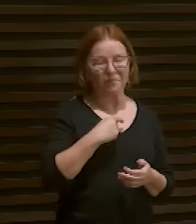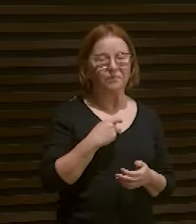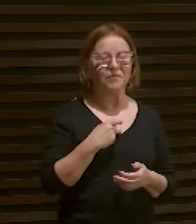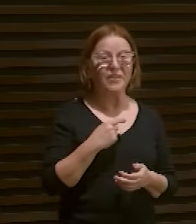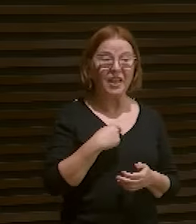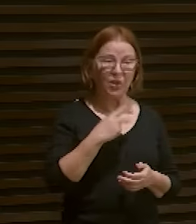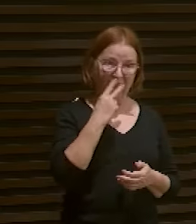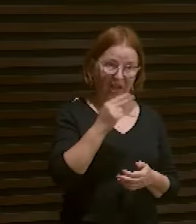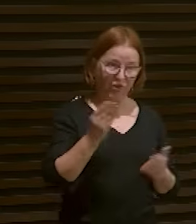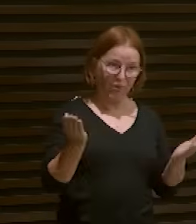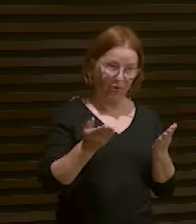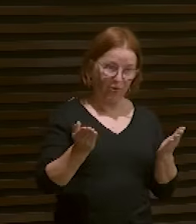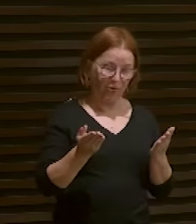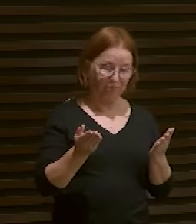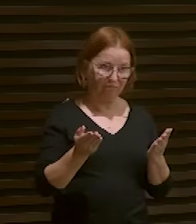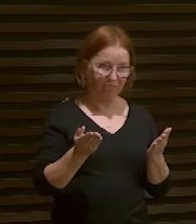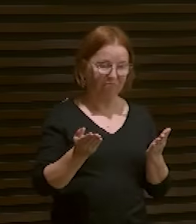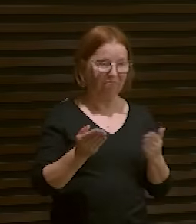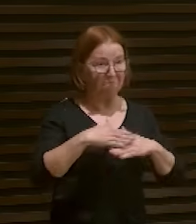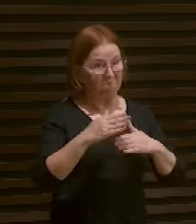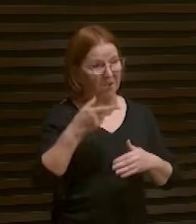que hoje, mais do que ontem,